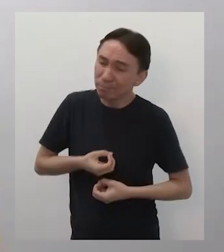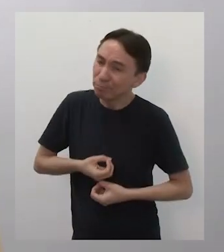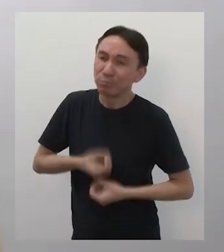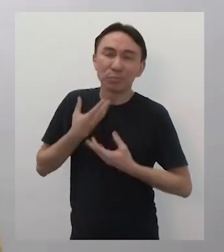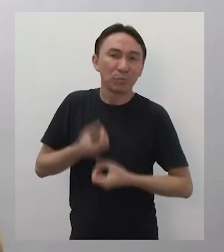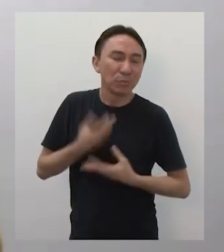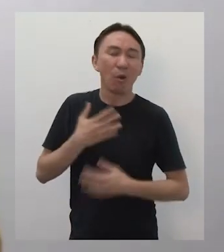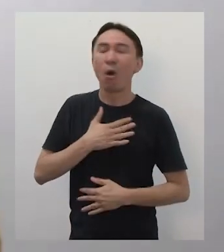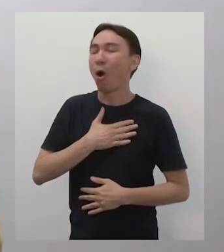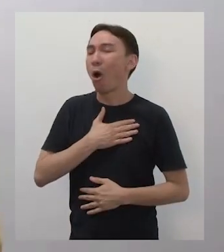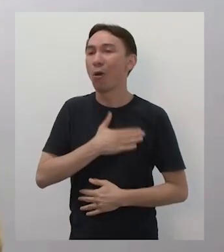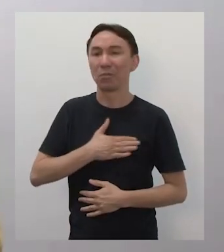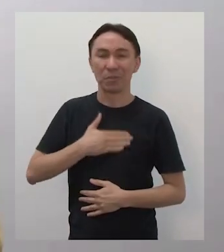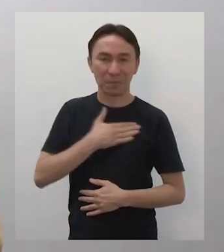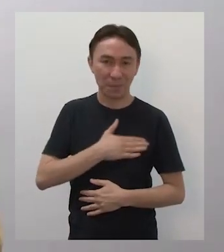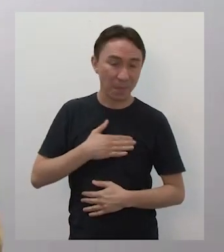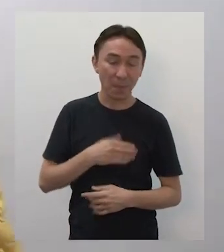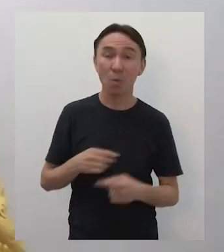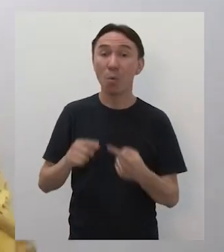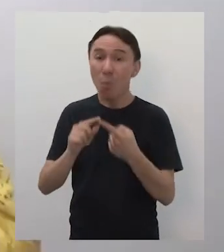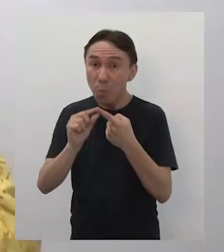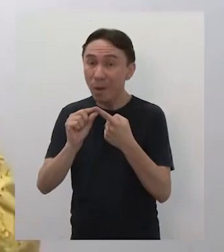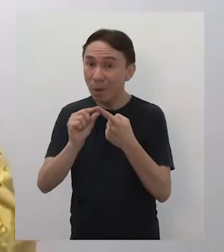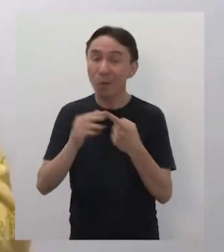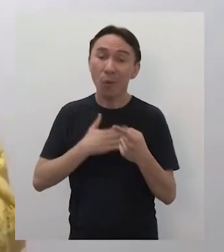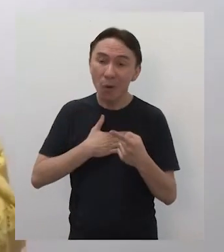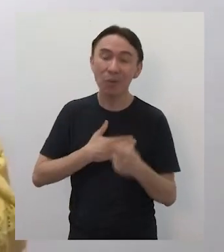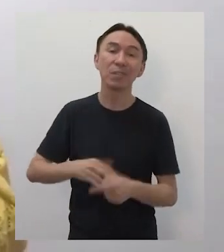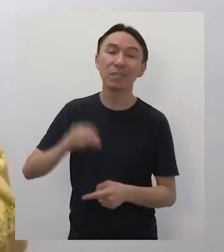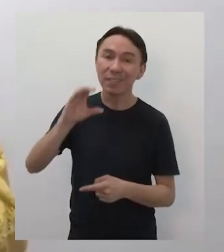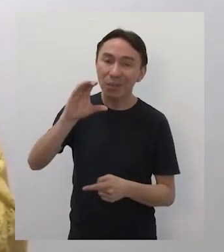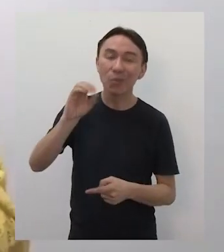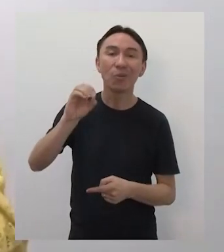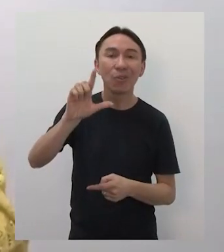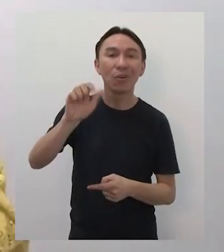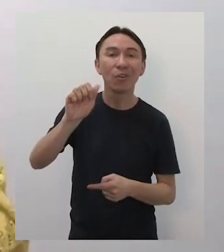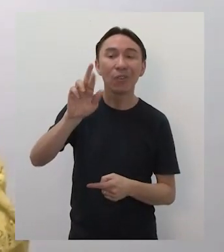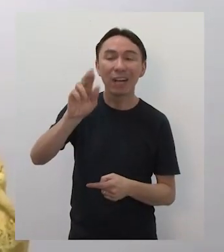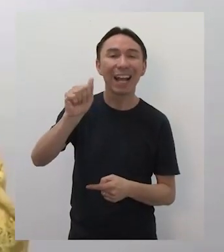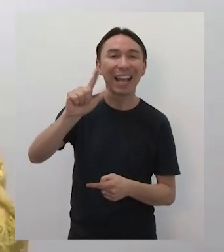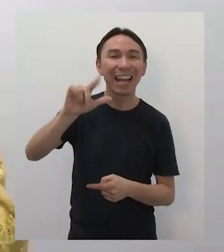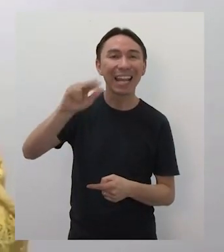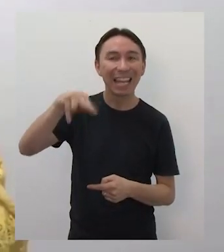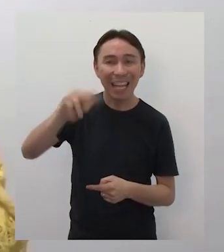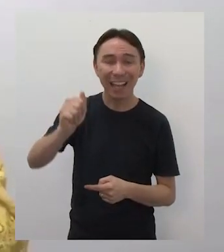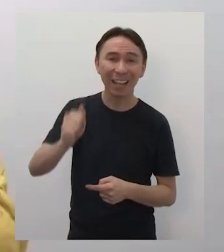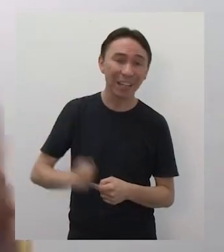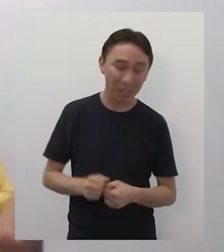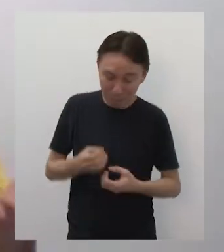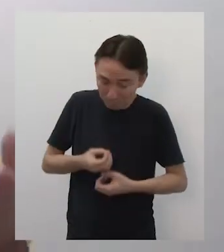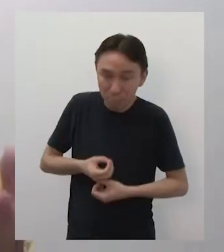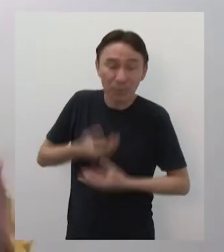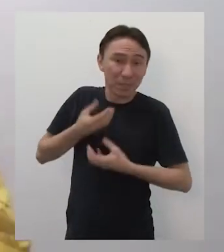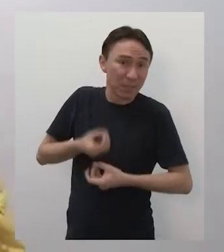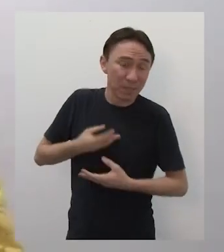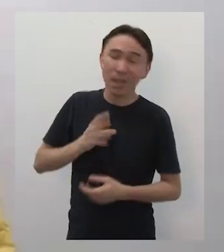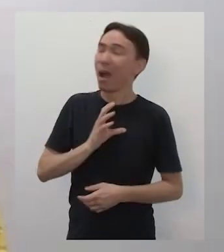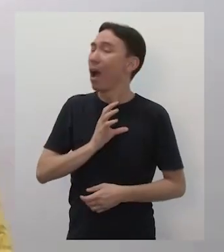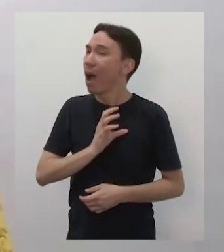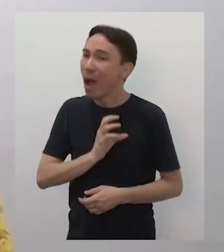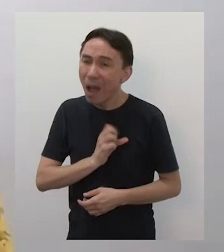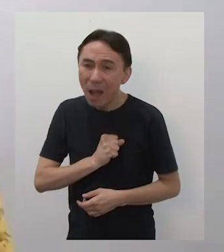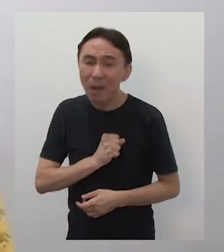inspira muito é a de Cora Coralina. Eu amo poesia. E amo